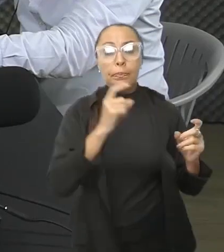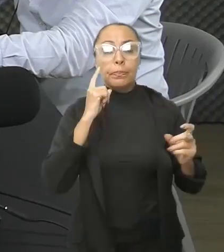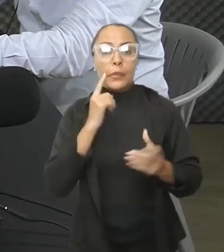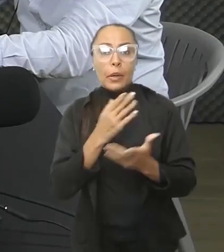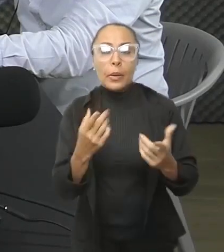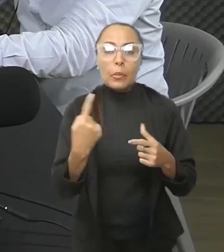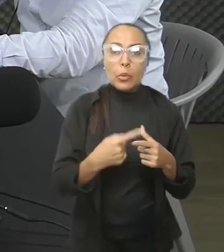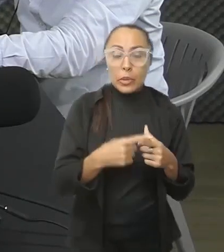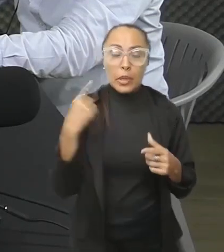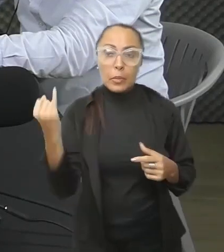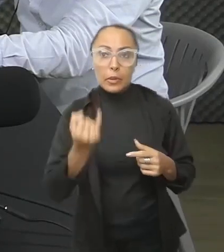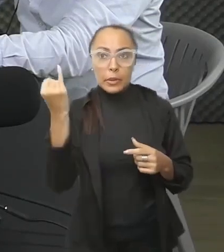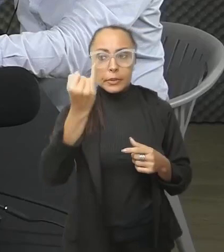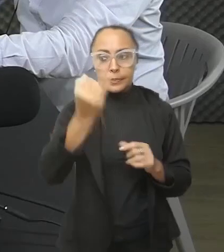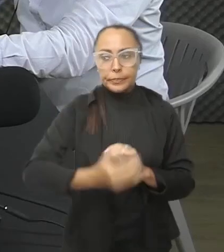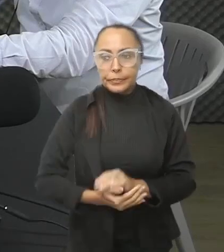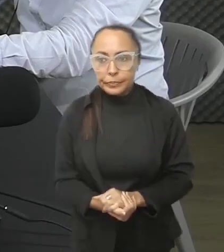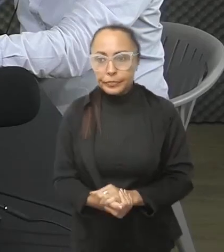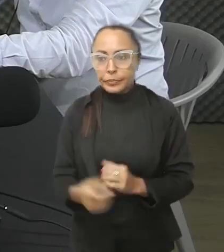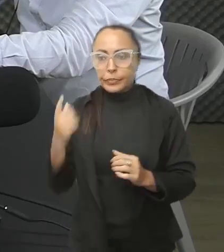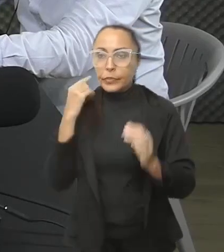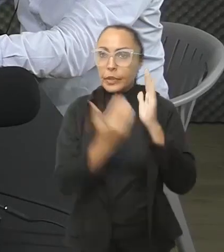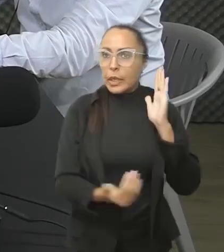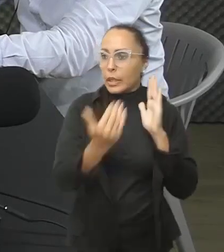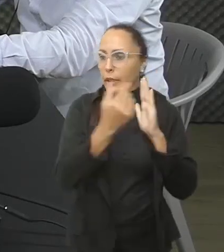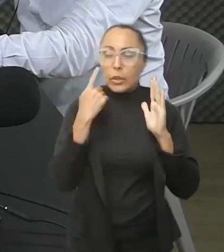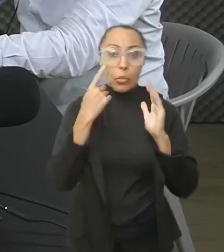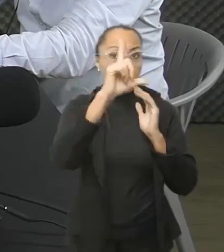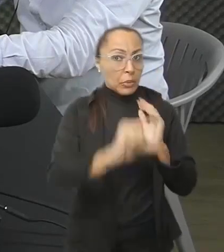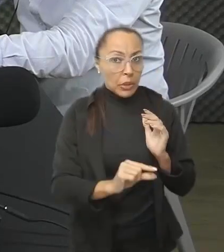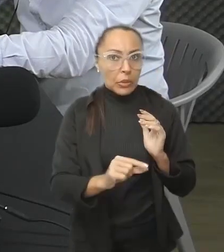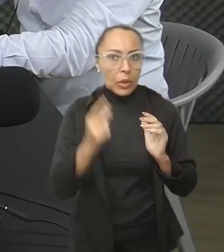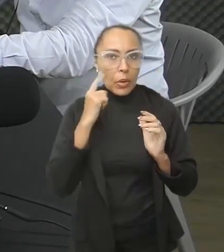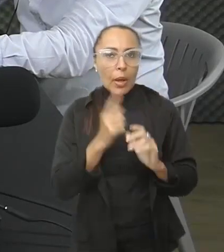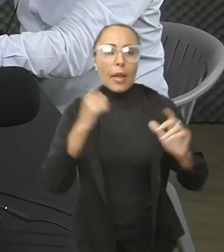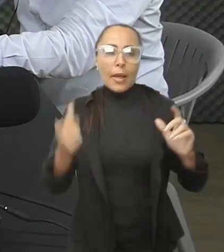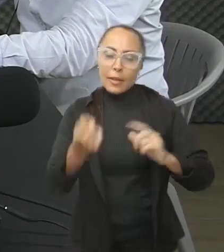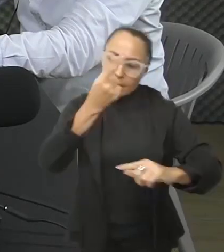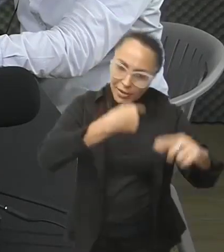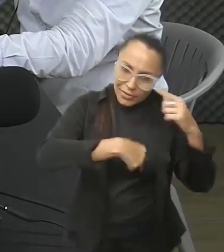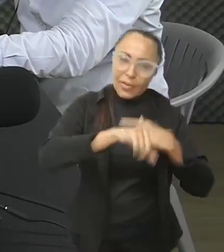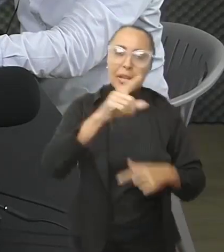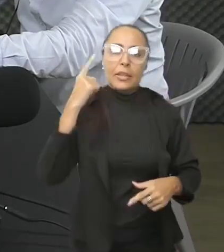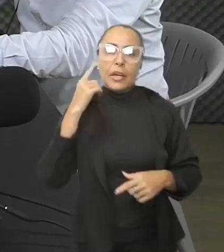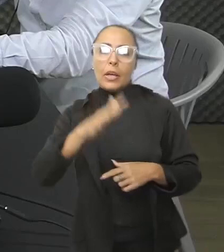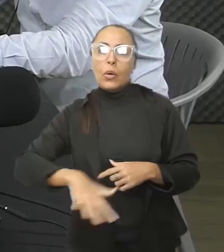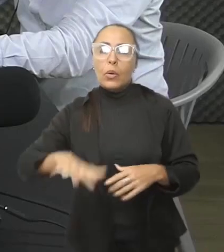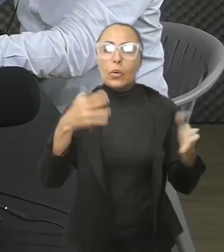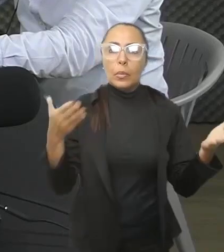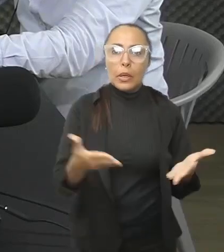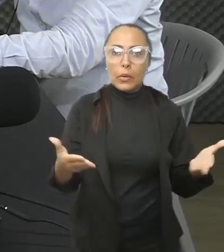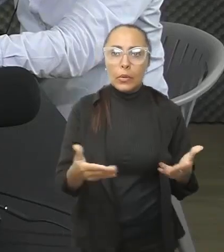por que é importante? Porque, além de não diminuir, ela se reinventa essa violência e ocupa agora